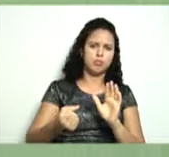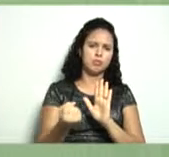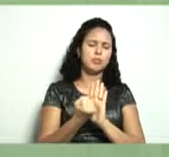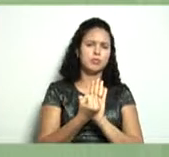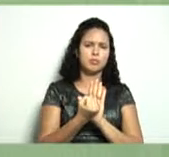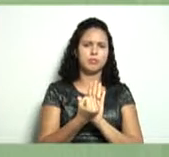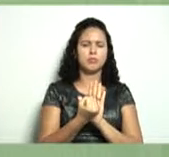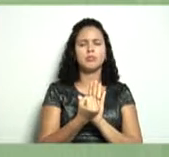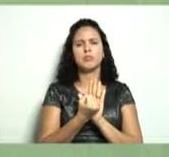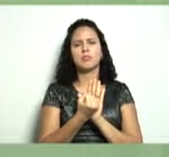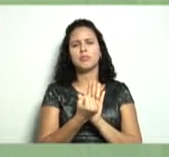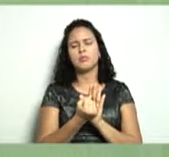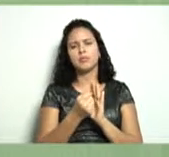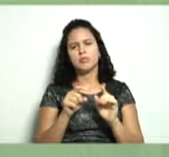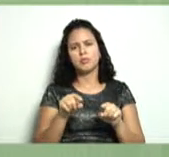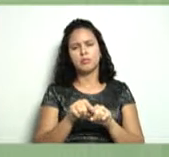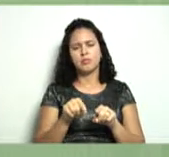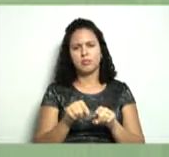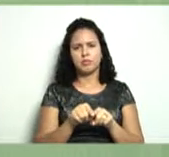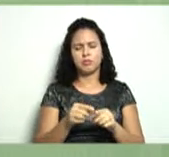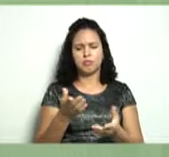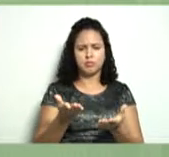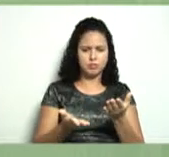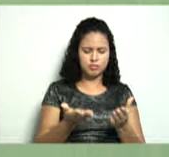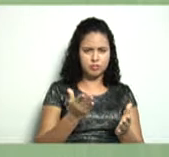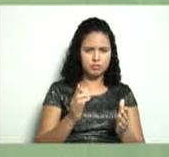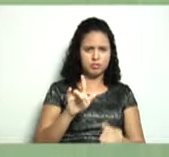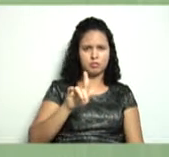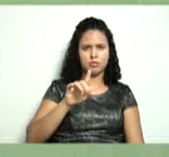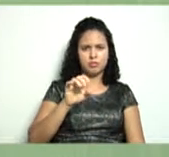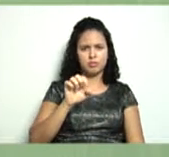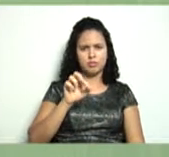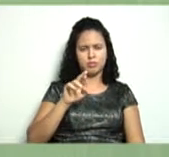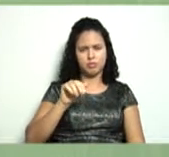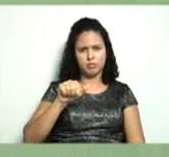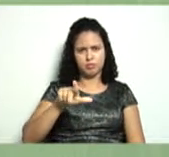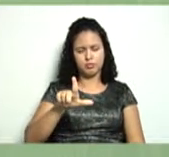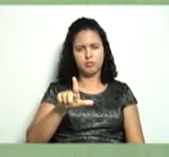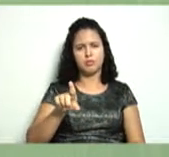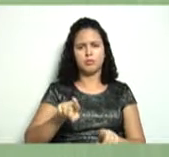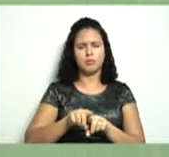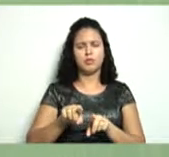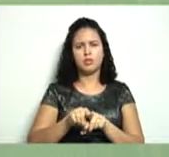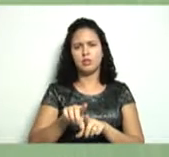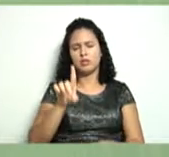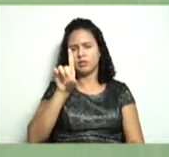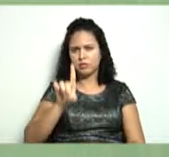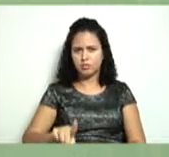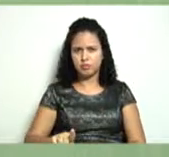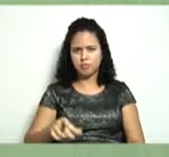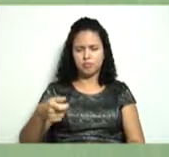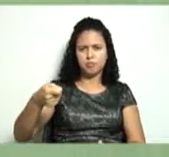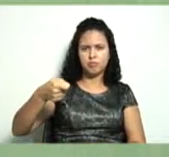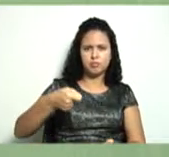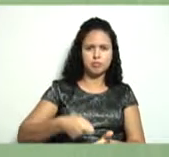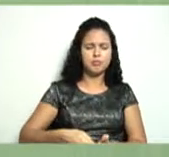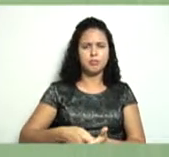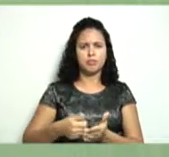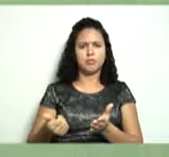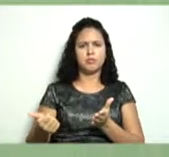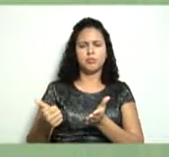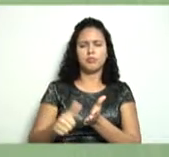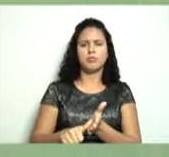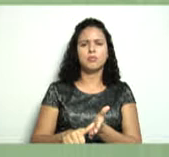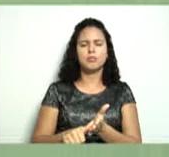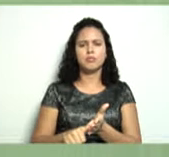exercício social e o levantamento do balanço geral. Também terá que ter os direitos e deveres dos associados, quais